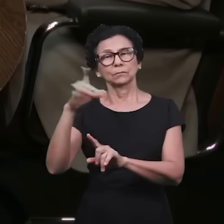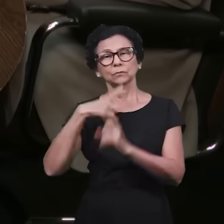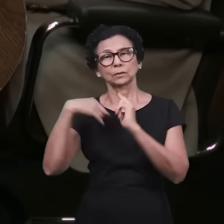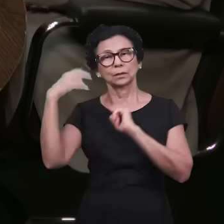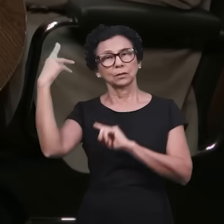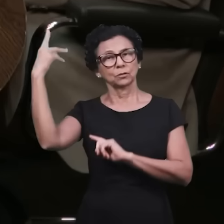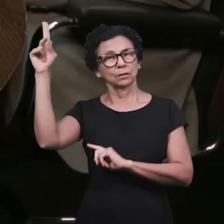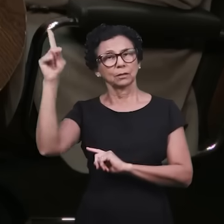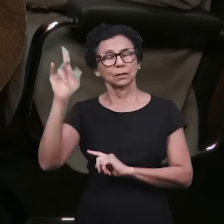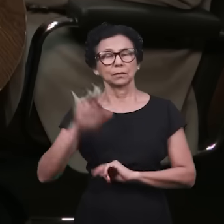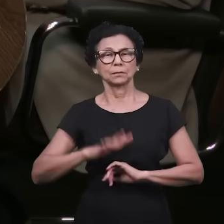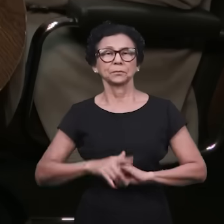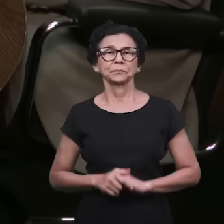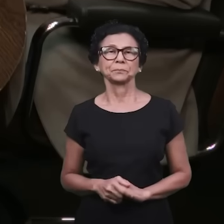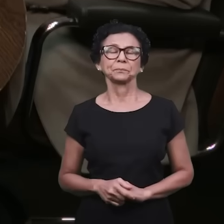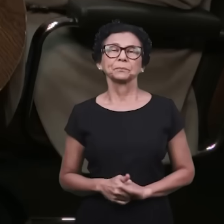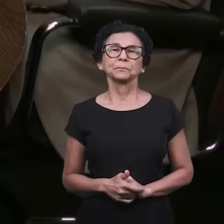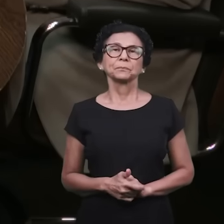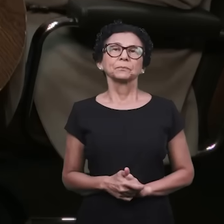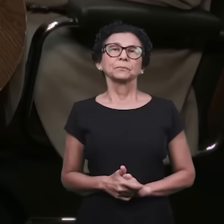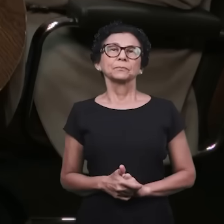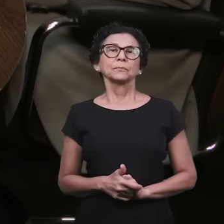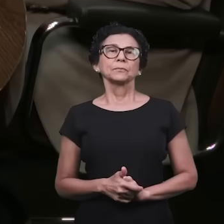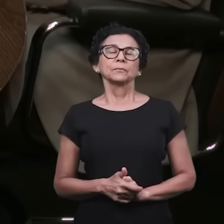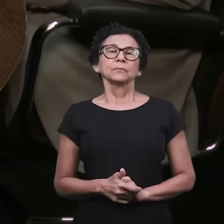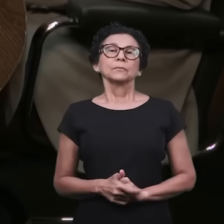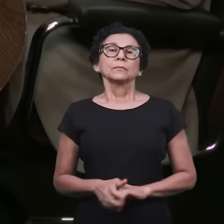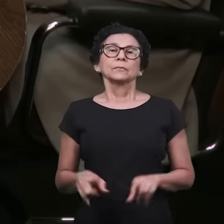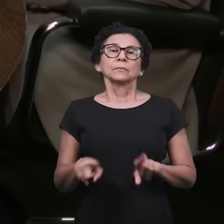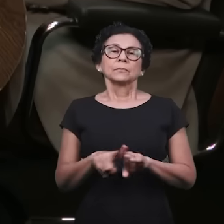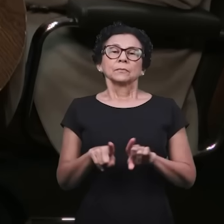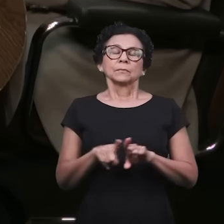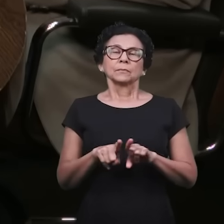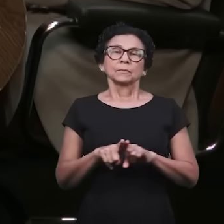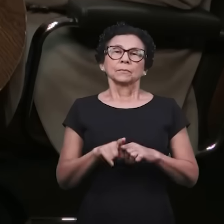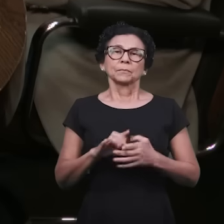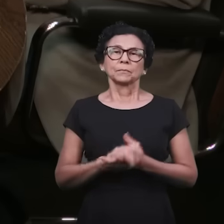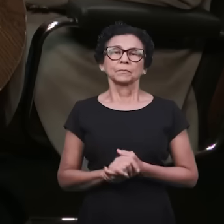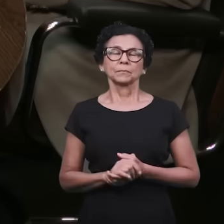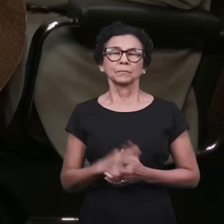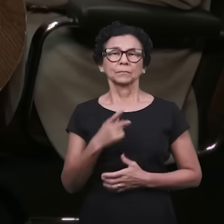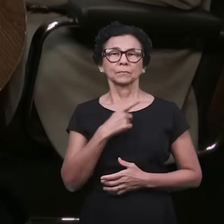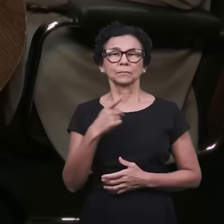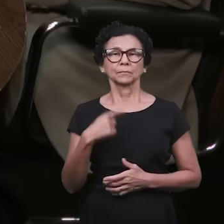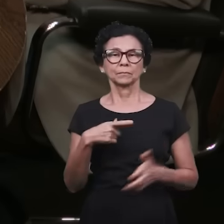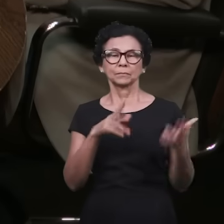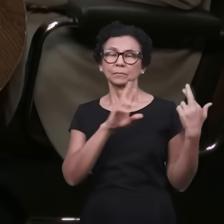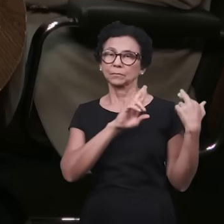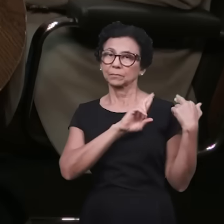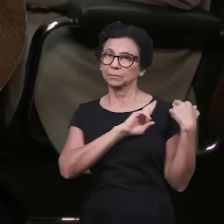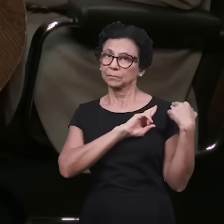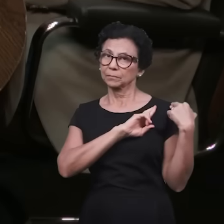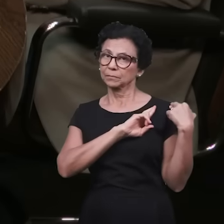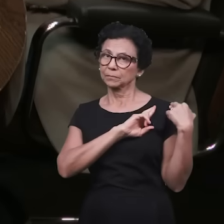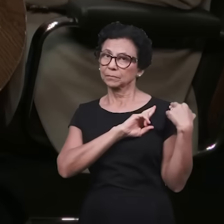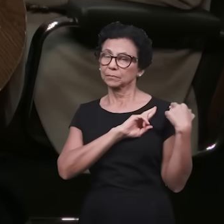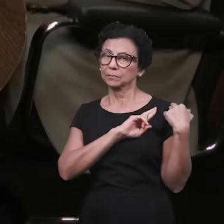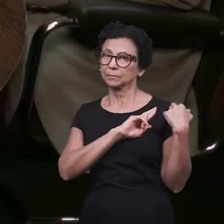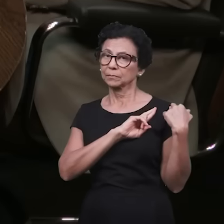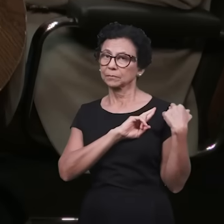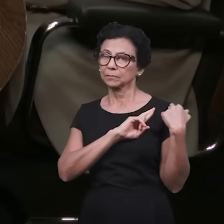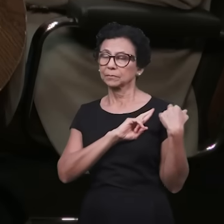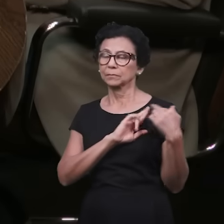vontade dele a cada dia para as nossas vidas. Isso mesmo. E o pastor, ele tem uma responsabilidade de não ferir a ovelha. Quando lá em